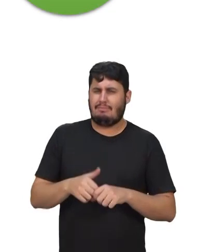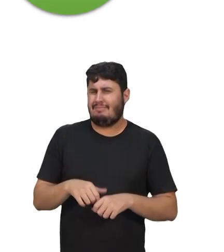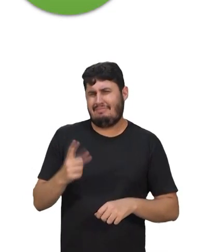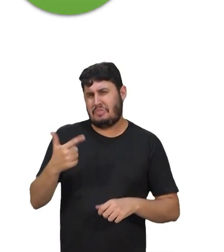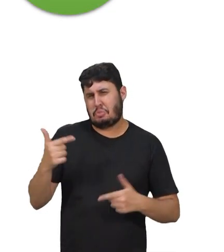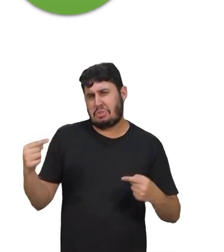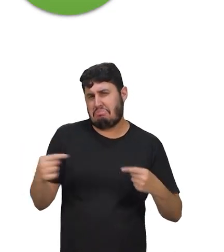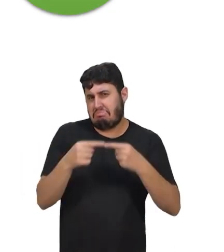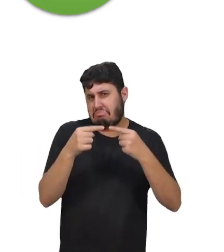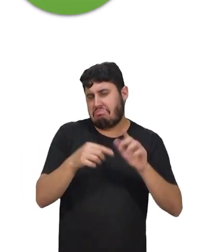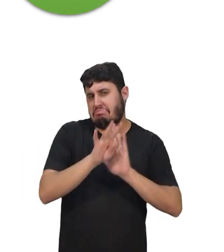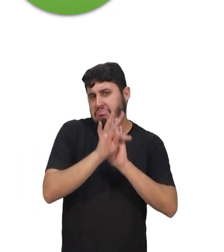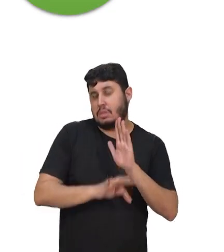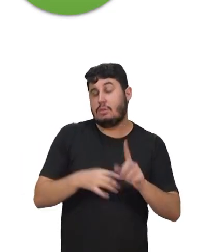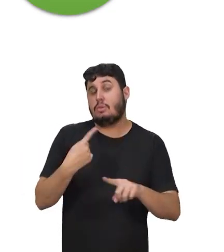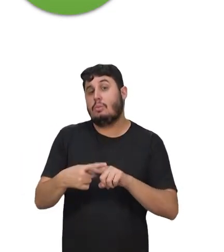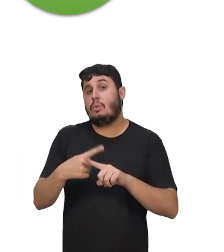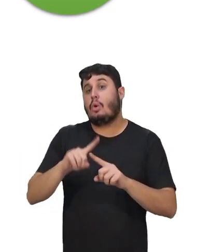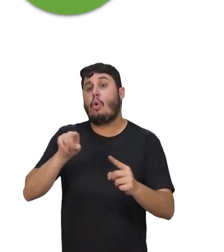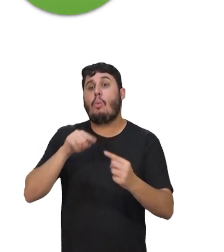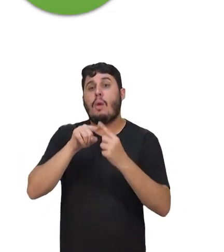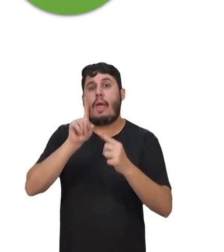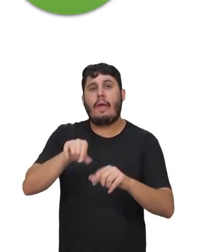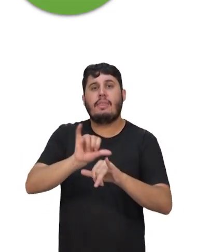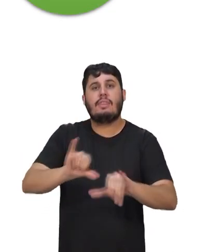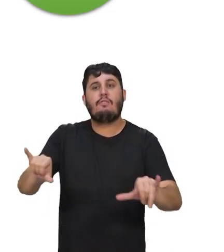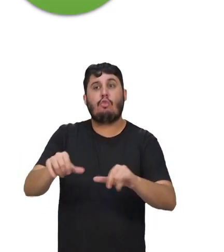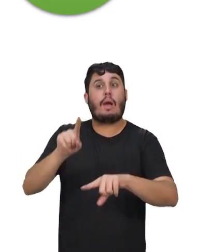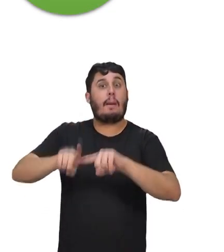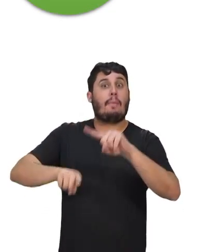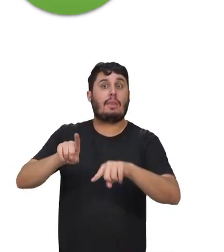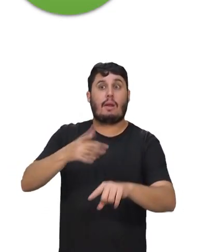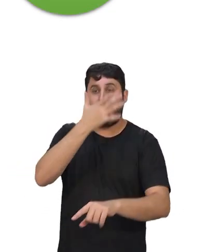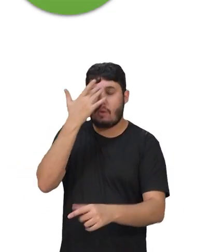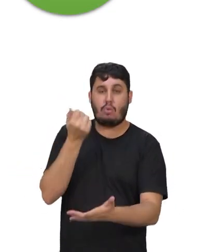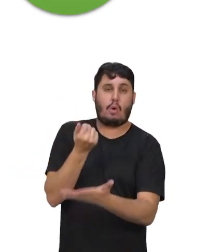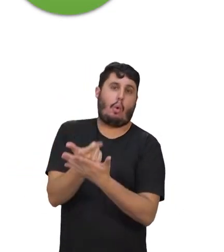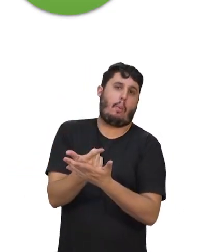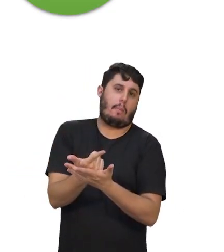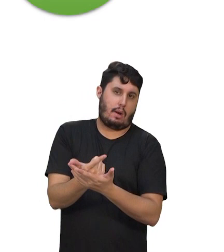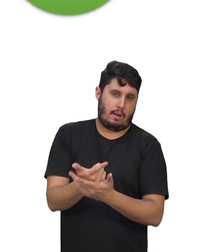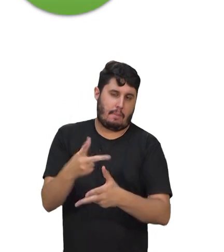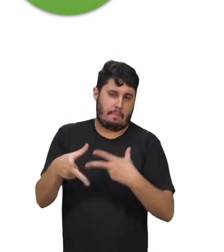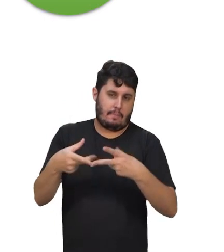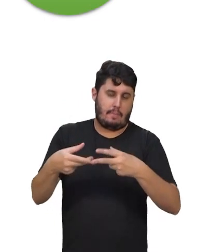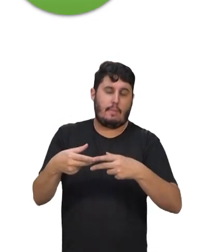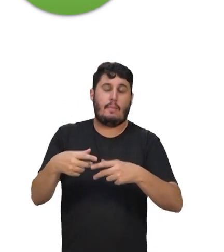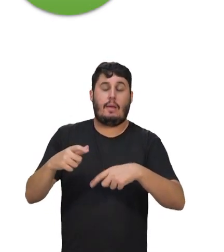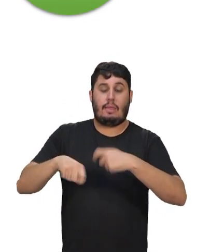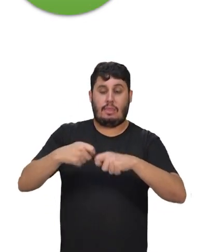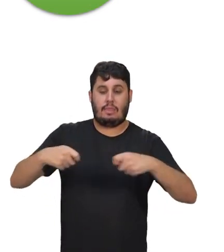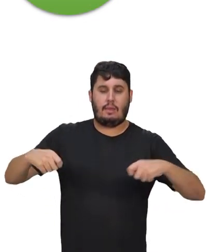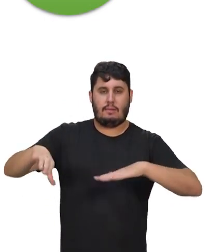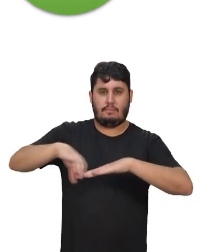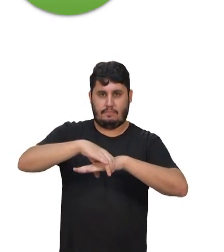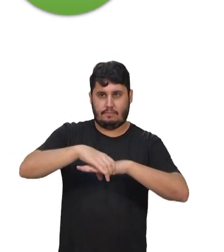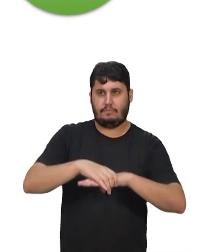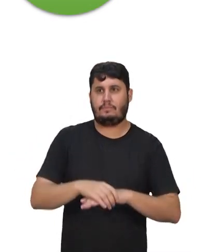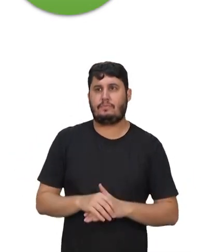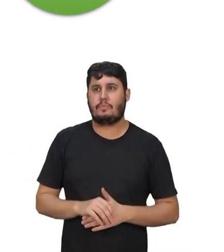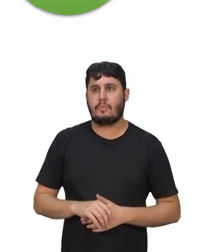mensagem ao seu público-alvo, que seria aí os compradores. Agradar os compradores ingleses de tênis, a gente viu que no texto fala do